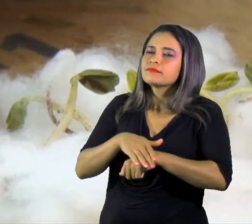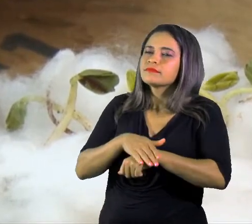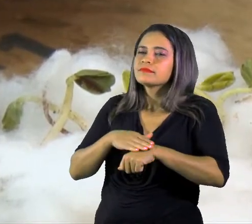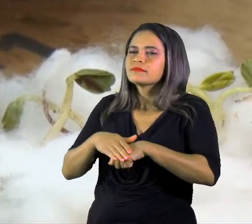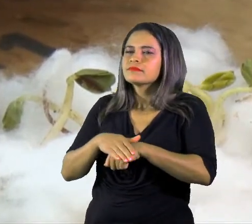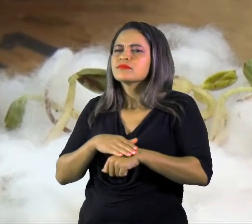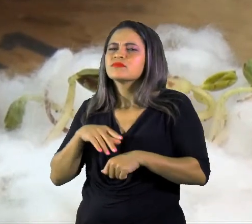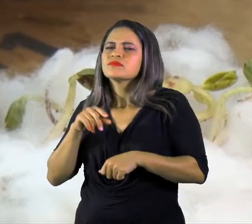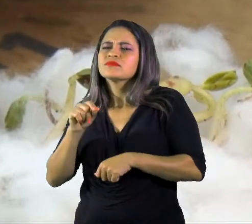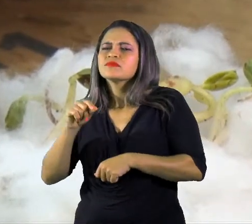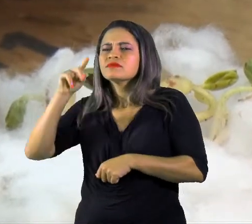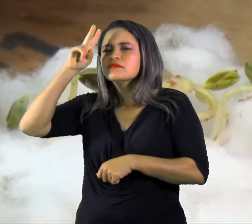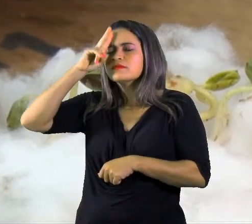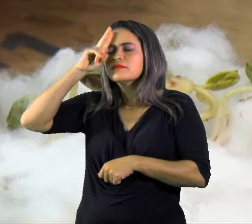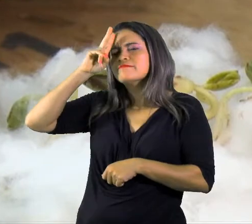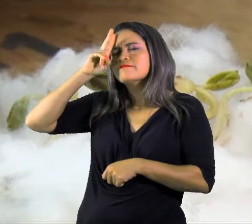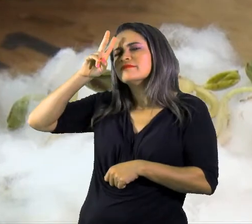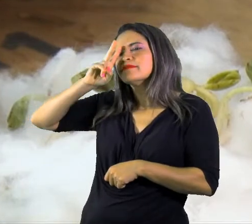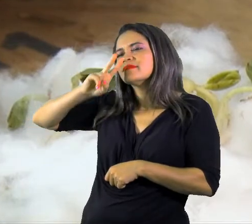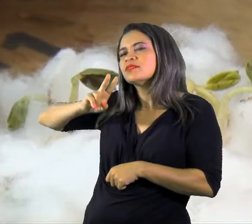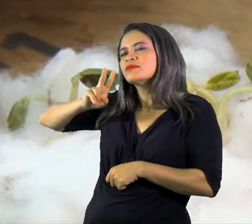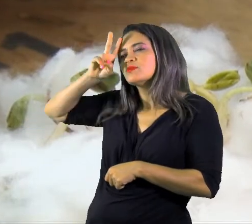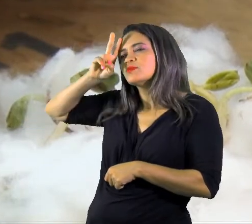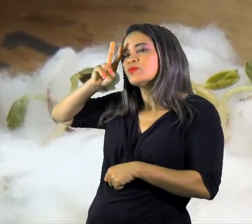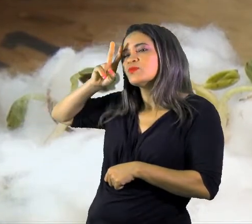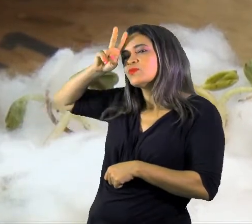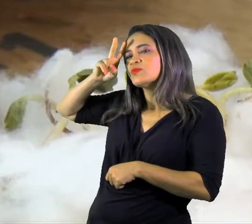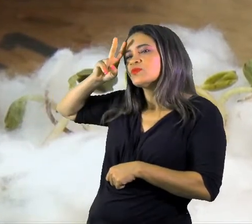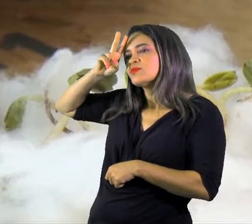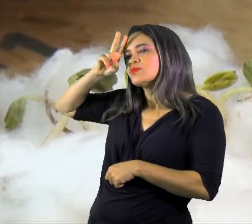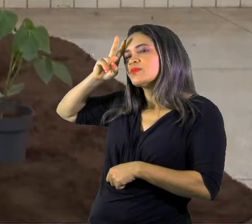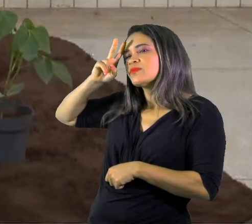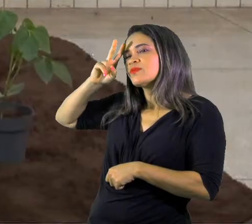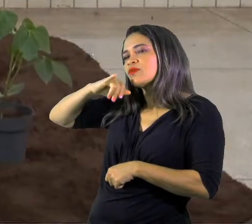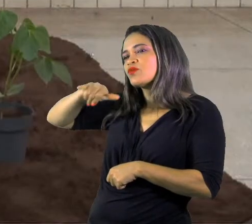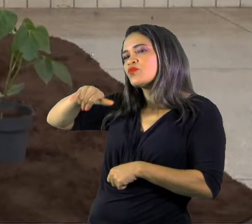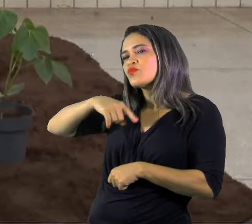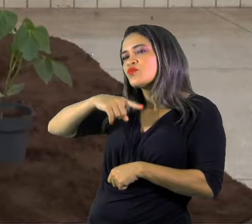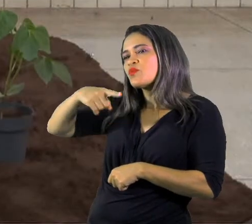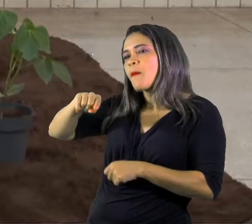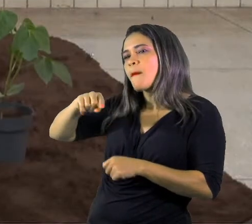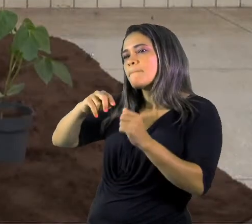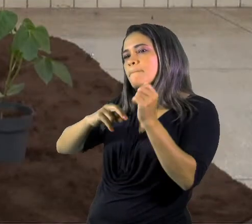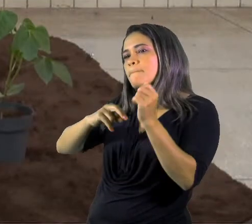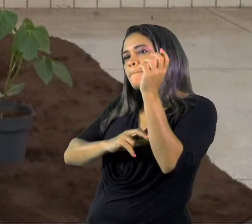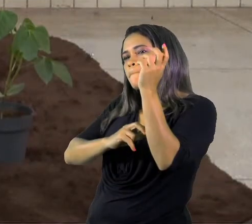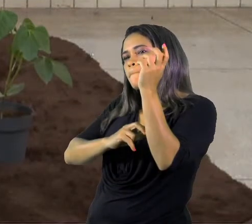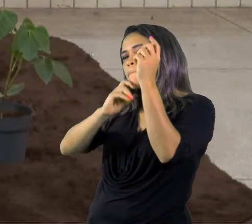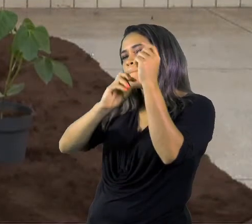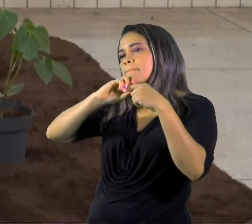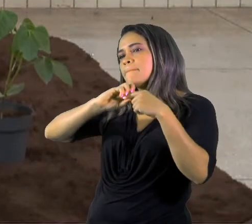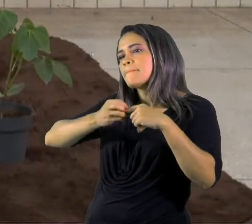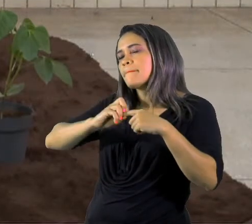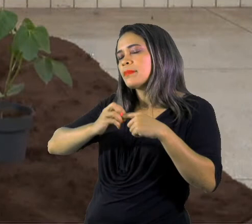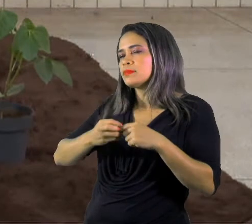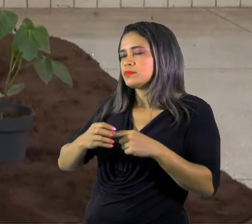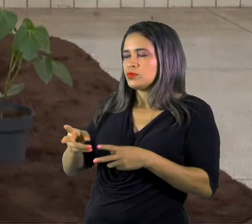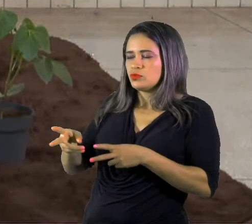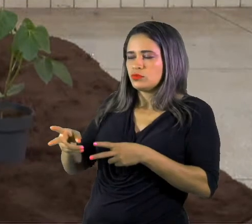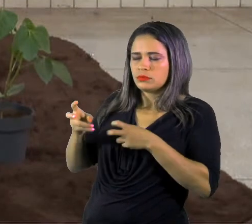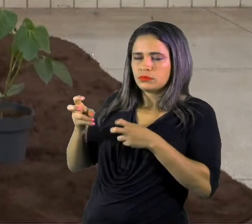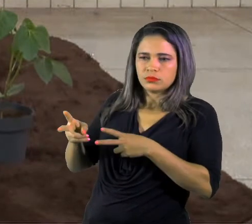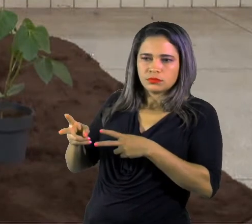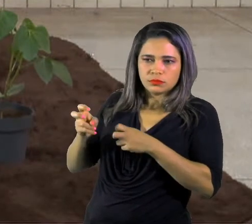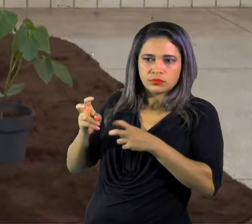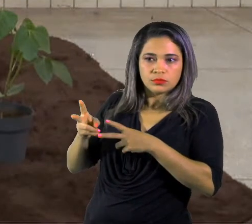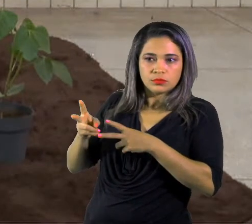ela relembra da história do João e o pé de feijão. E ouvir atentamente tudo aquilo que ela traz de